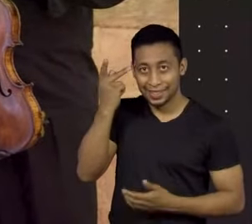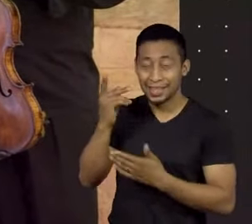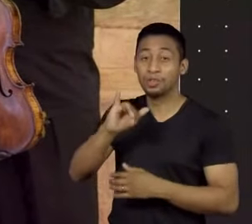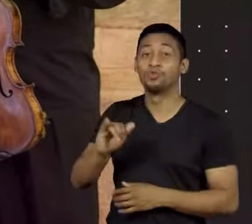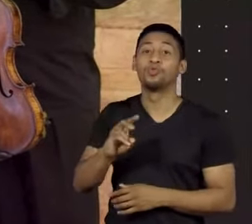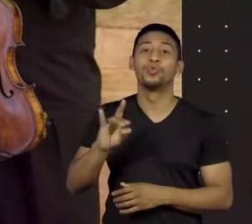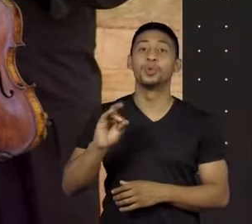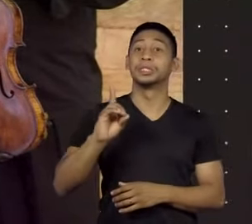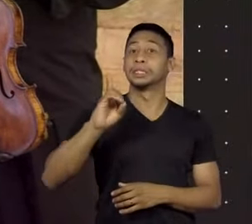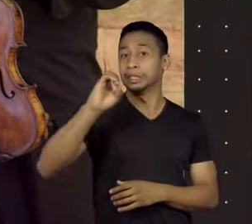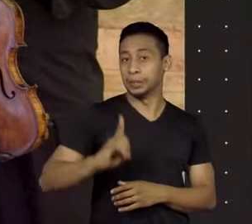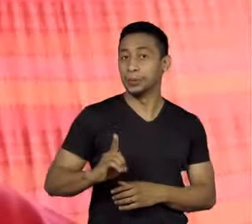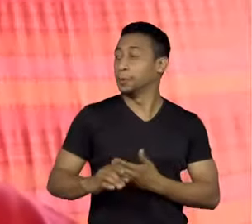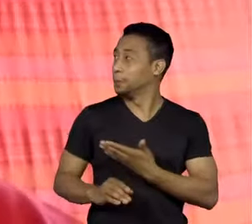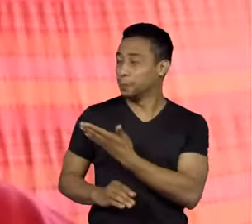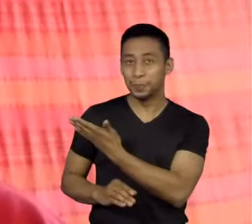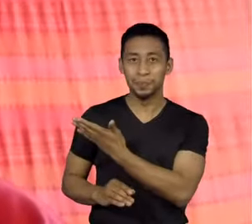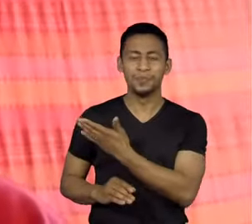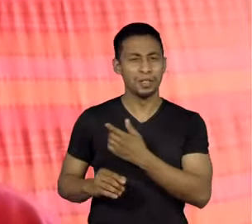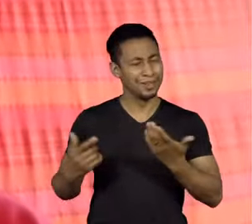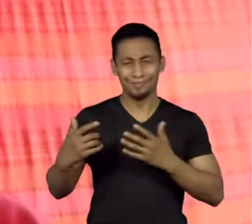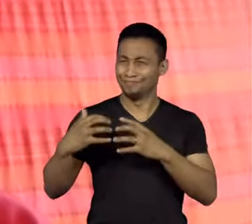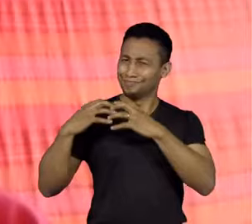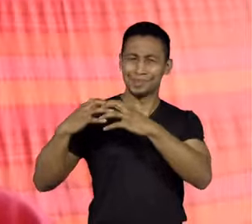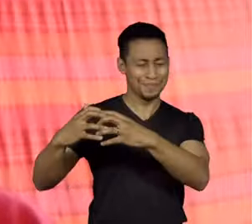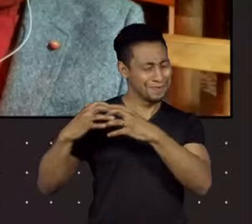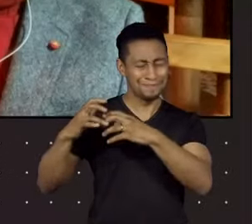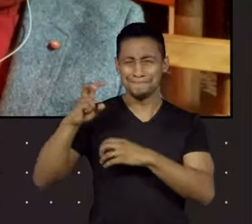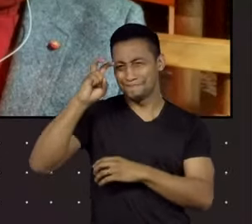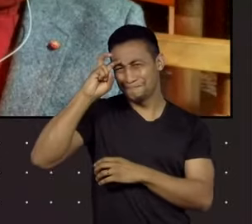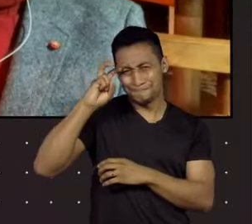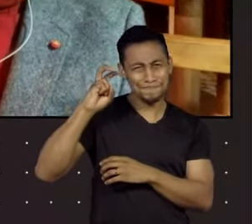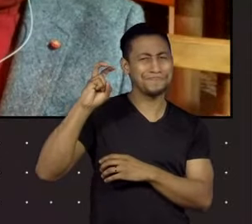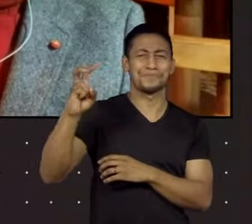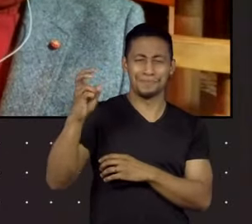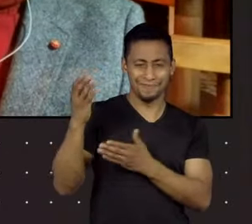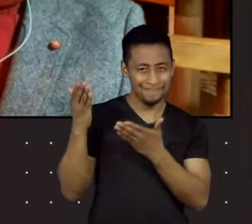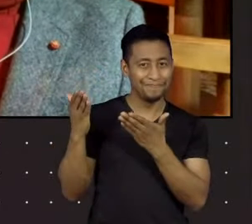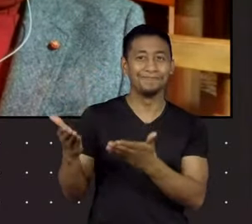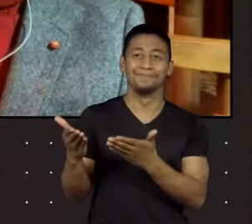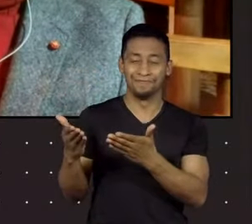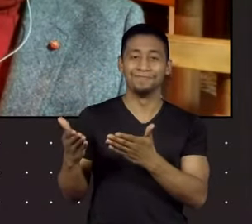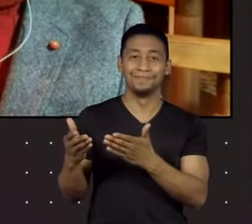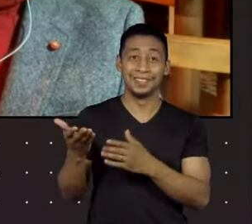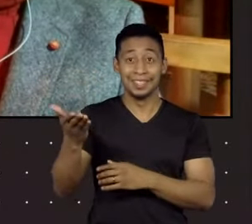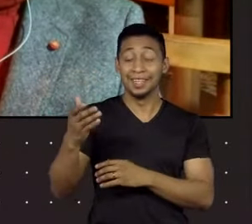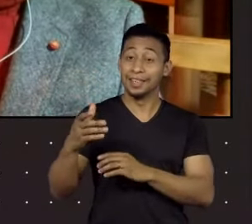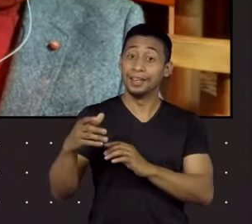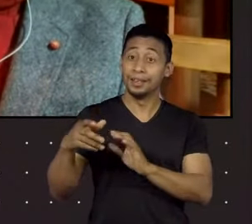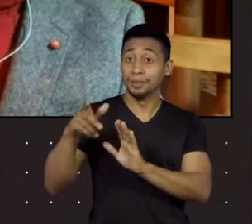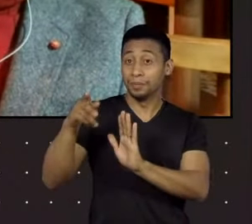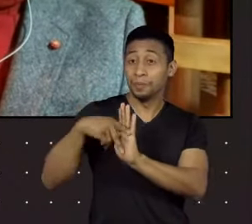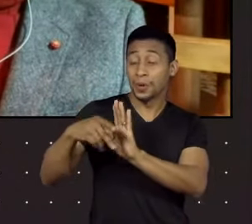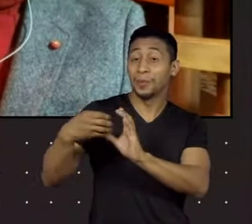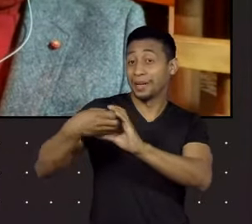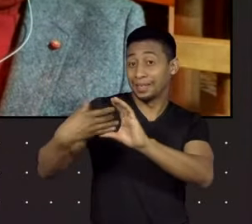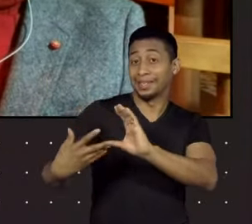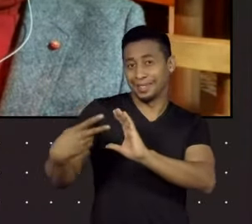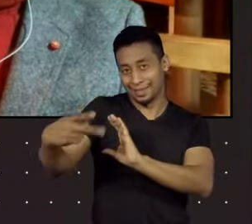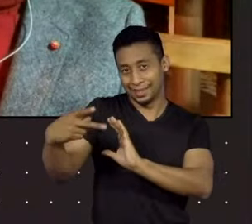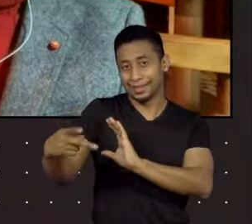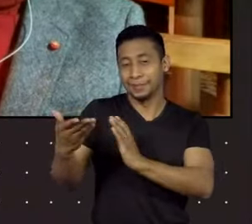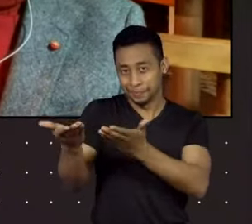do Teatro Municipal, com aquela cabeça efervescente que o caracteriza, sempre falando